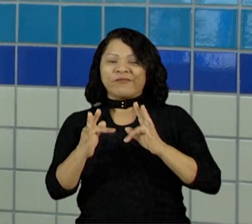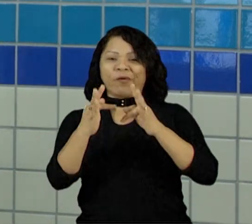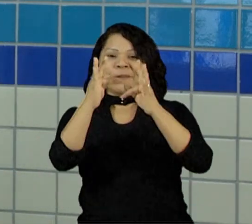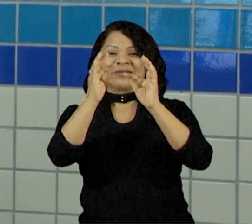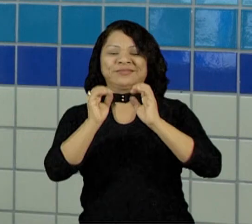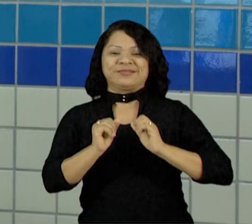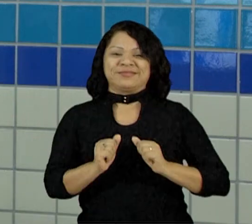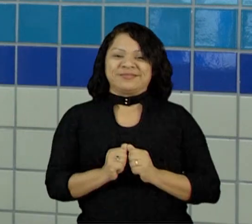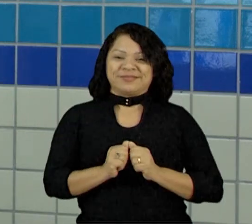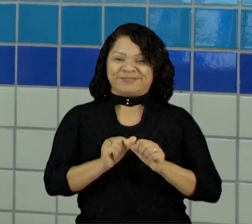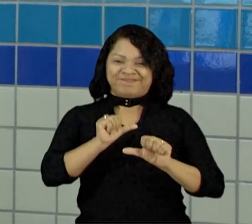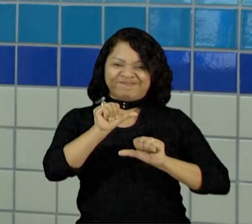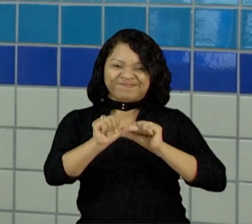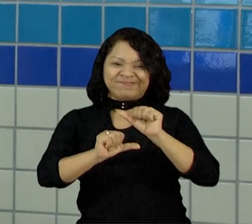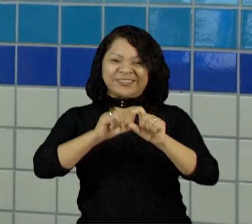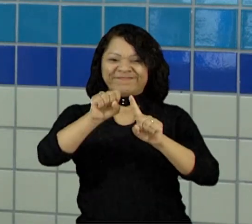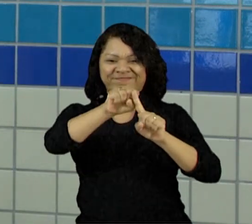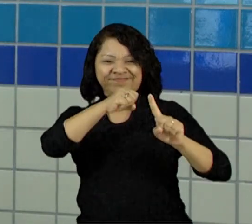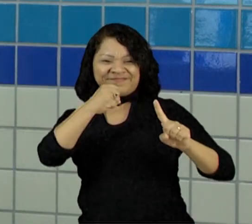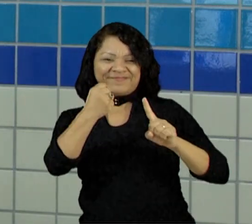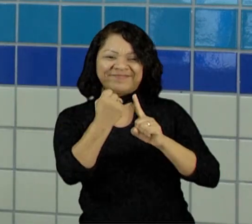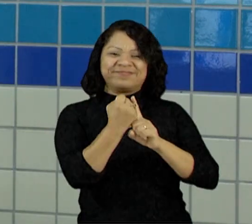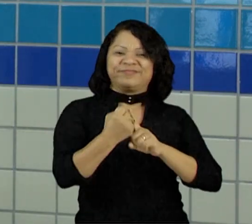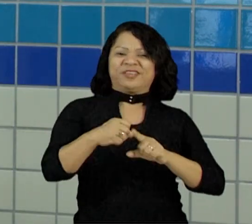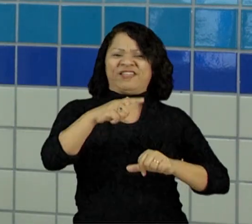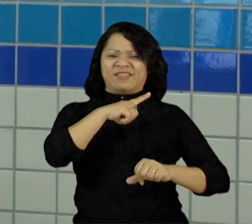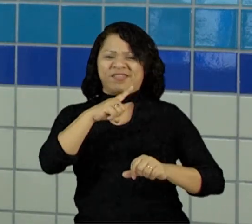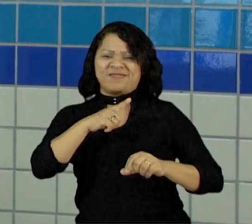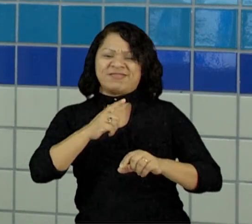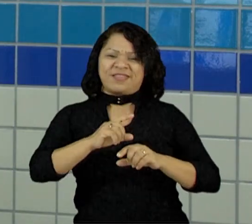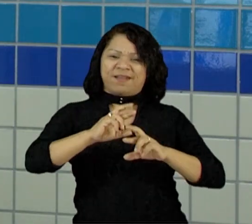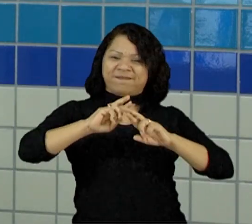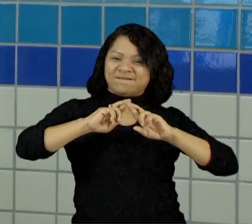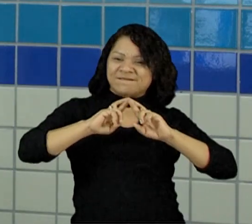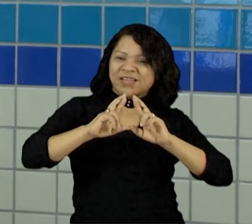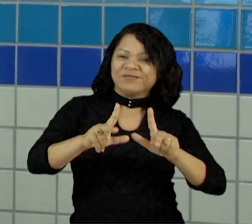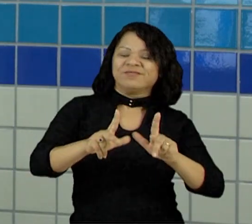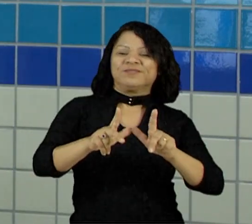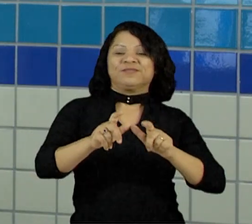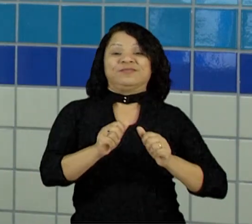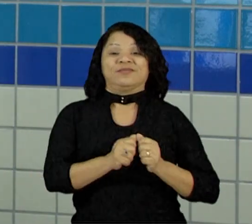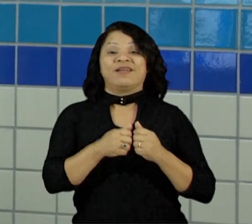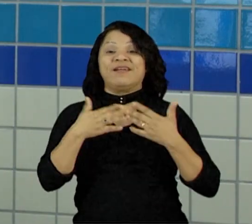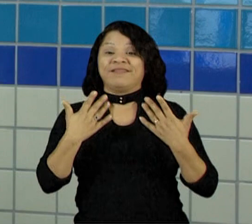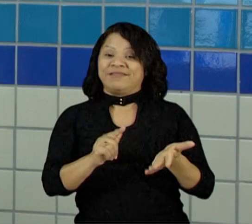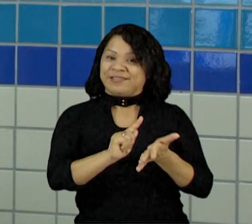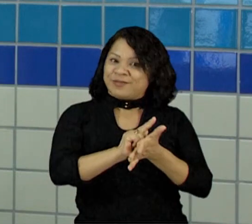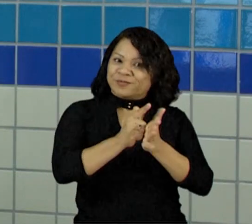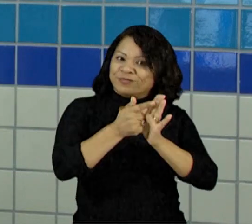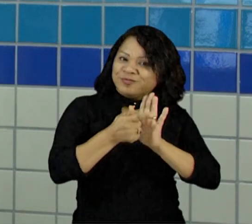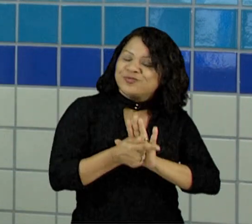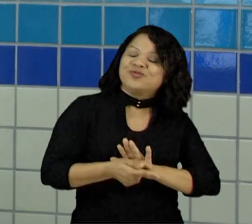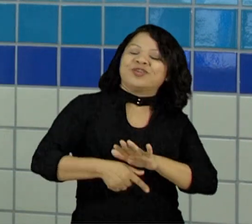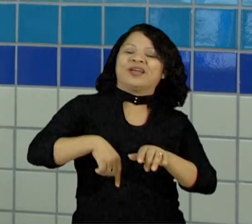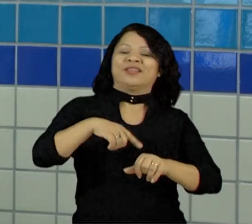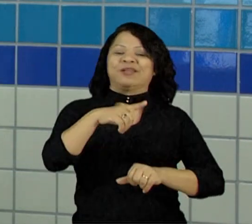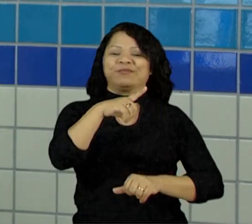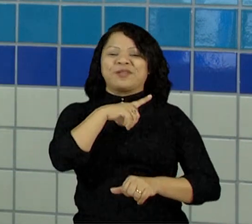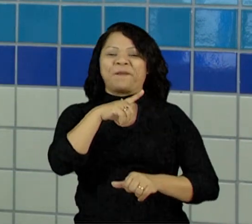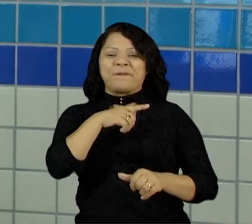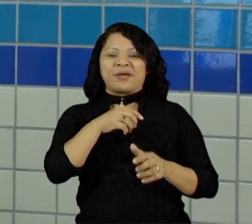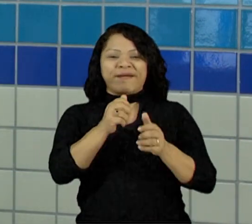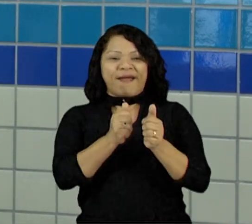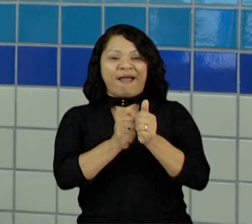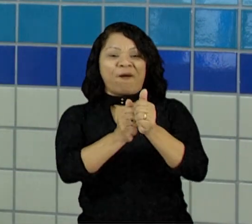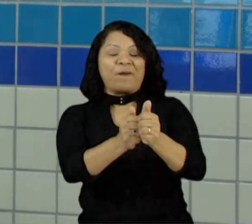essa alteração, houve essa modificação na comunicação. O gênero textual também acompanhou essa modificação. E o